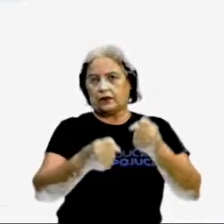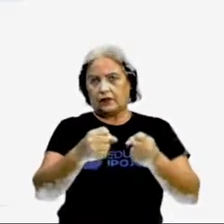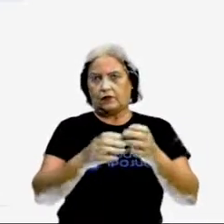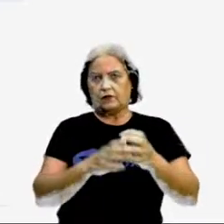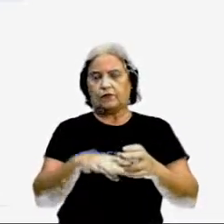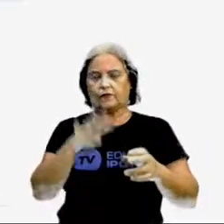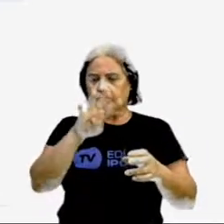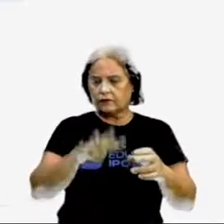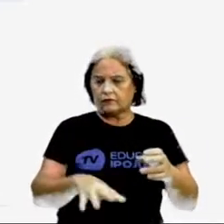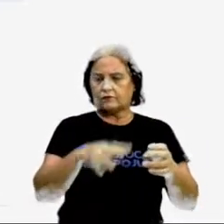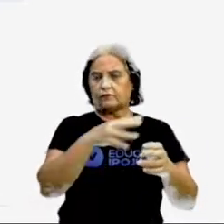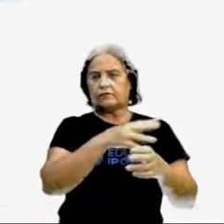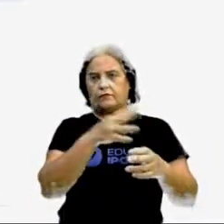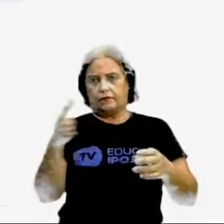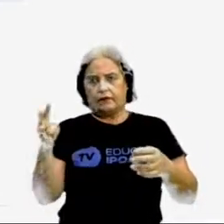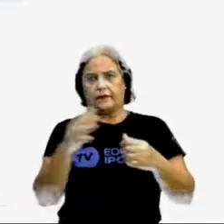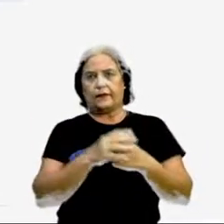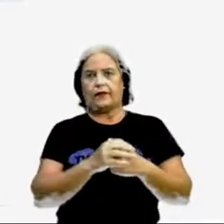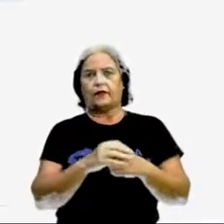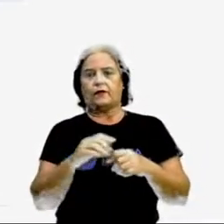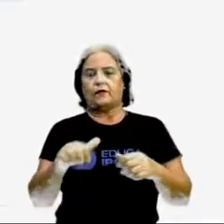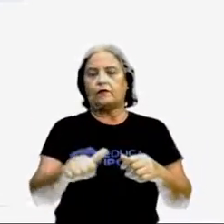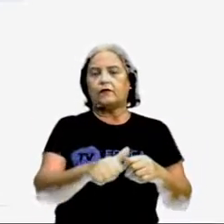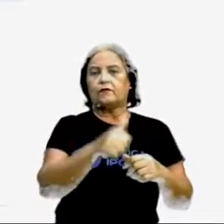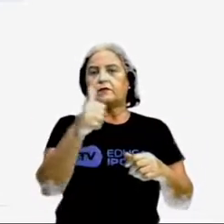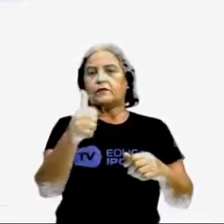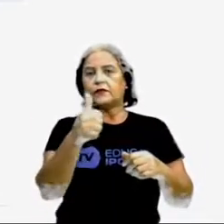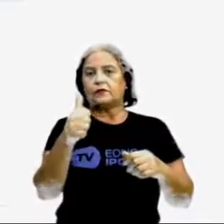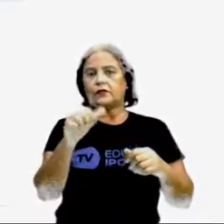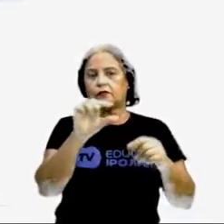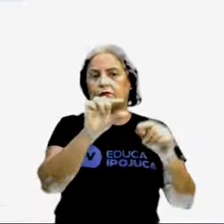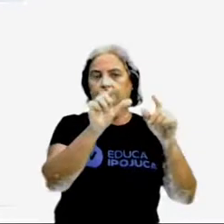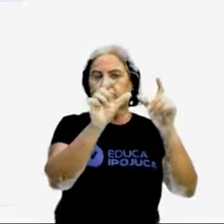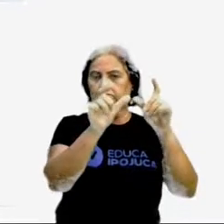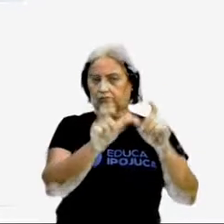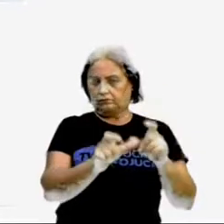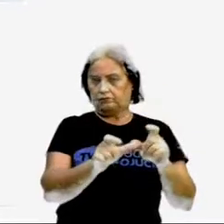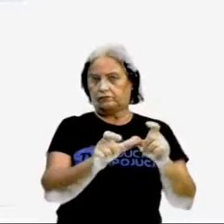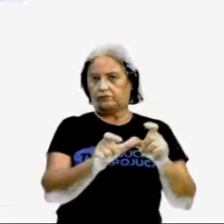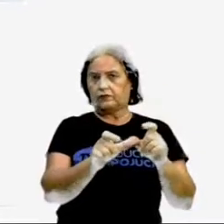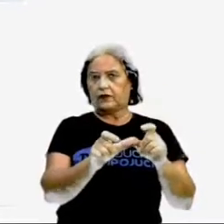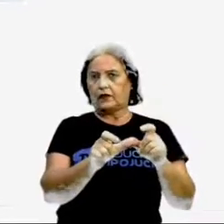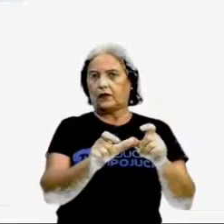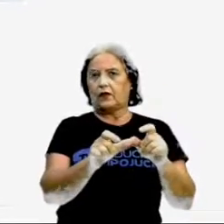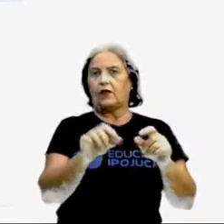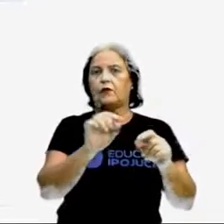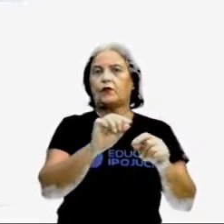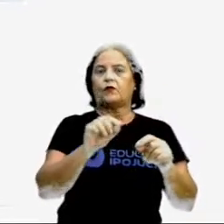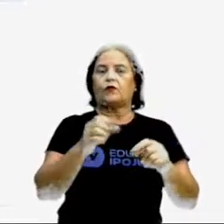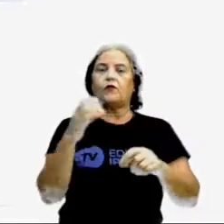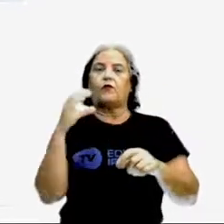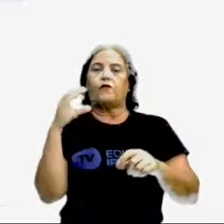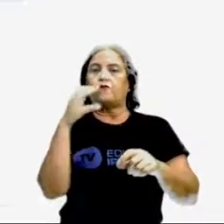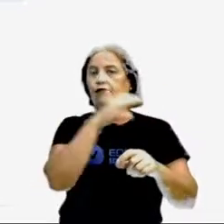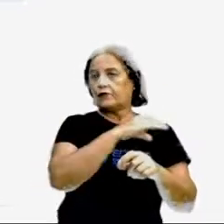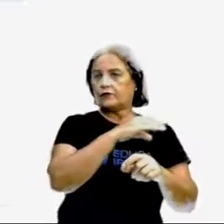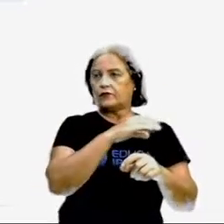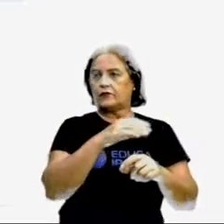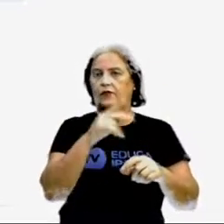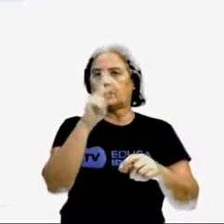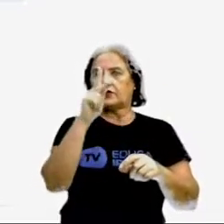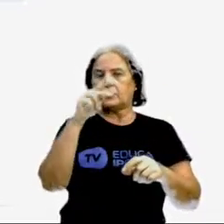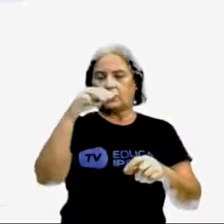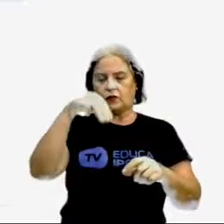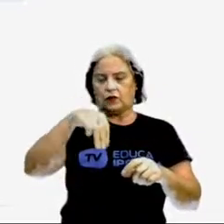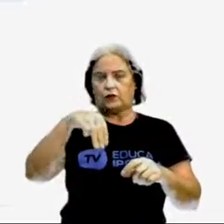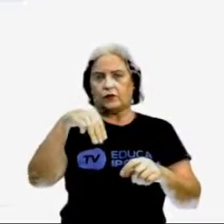a tabelinha de Mariana. Na primeira coluna, ela anotou a velocidade, que é em quilômetros por hora, e